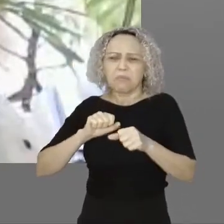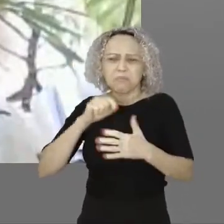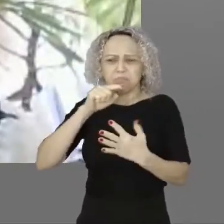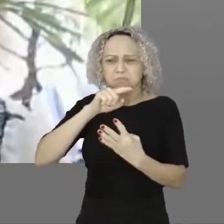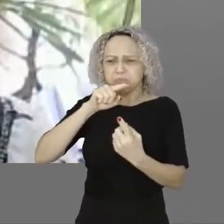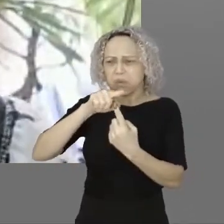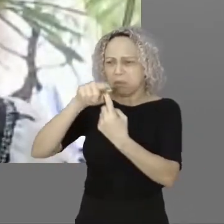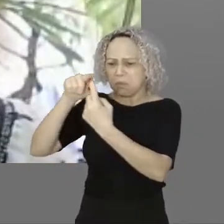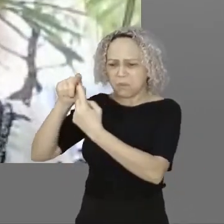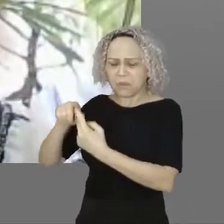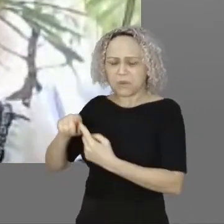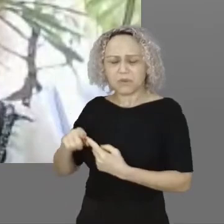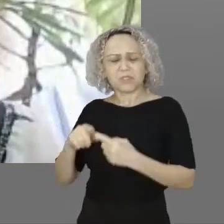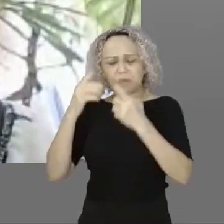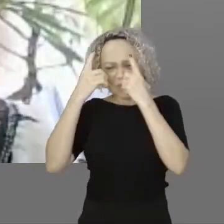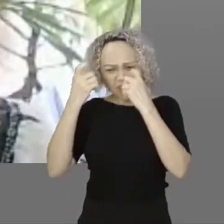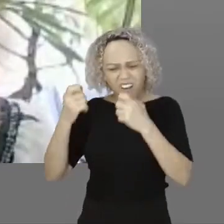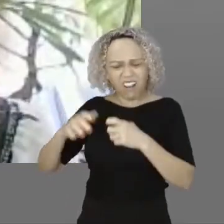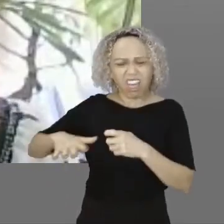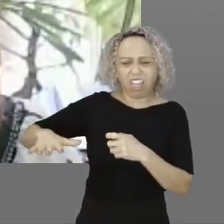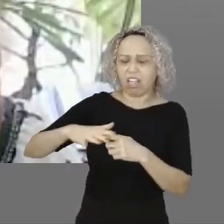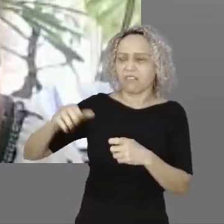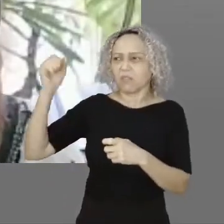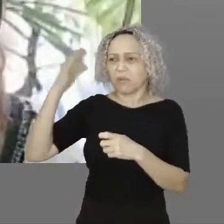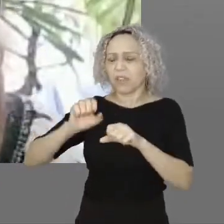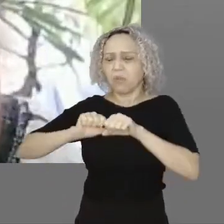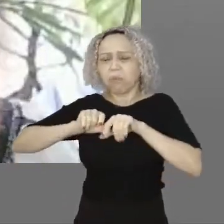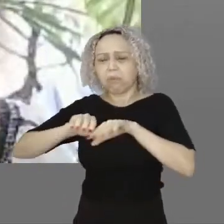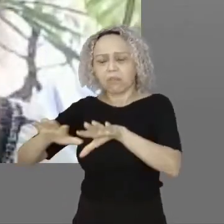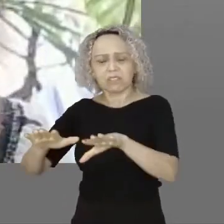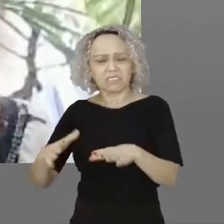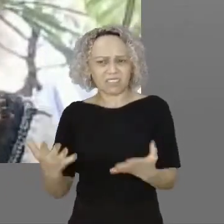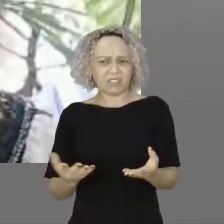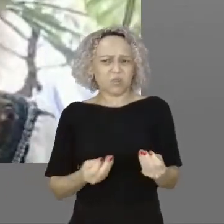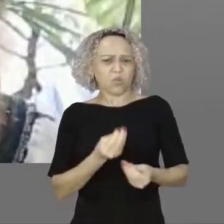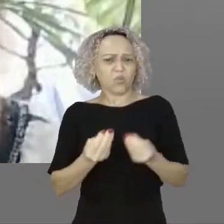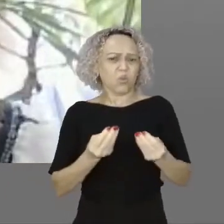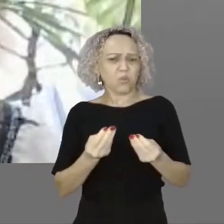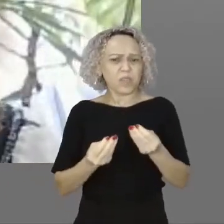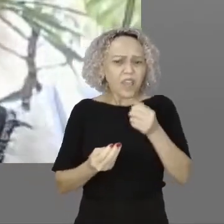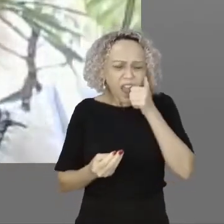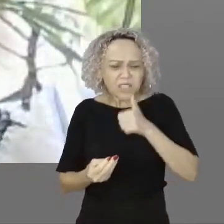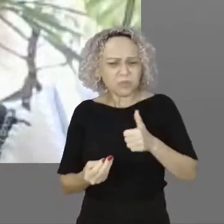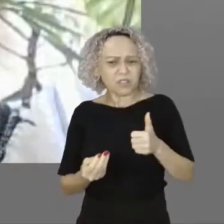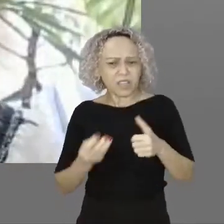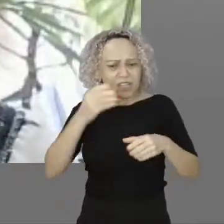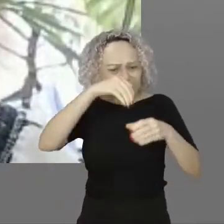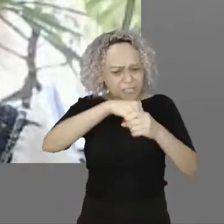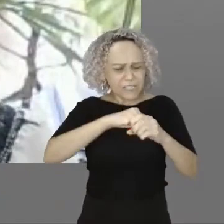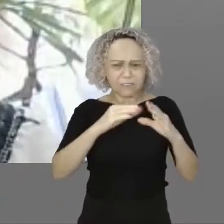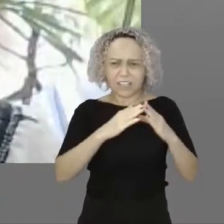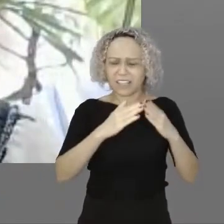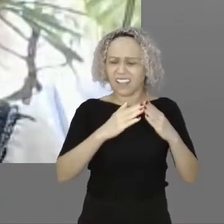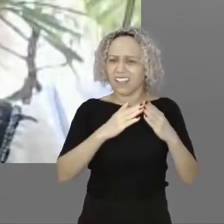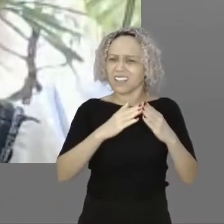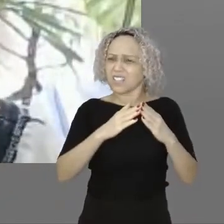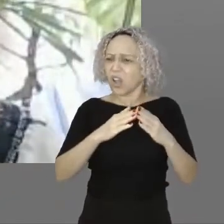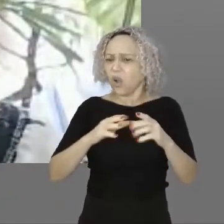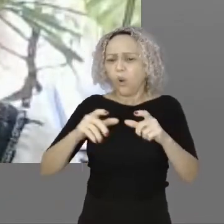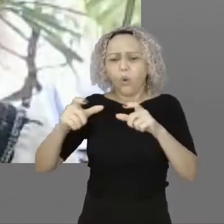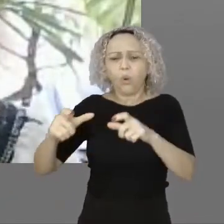nos seus espaços de trabalho, nos seus espaços de lazer, no seu próprio espaço doméstico, sofram violência. Não é possível. Então,